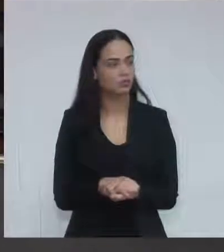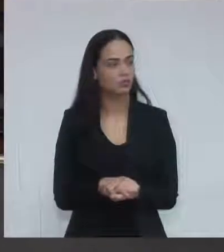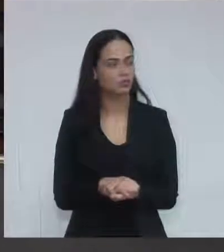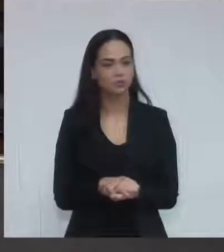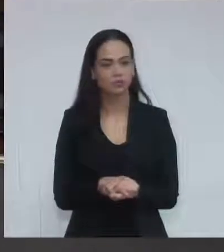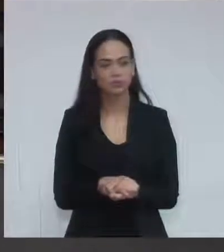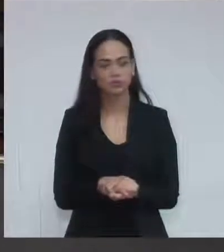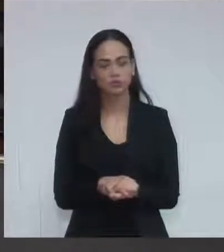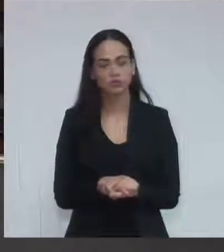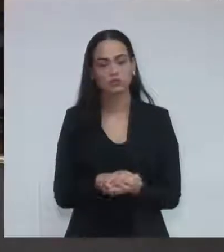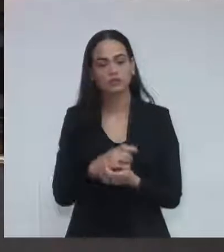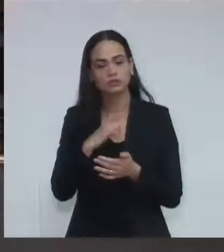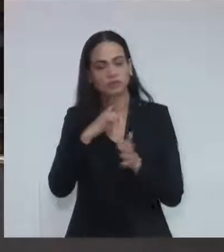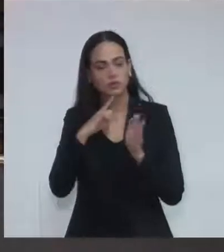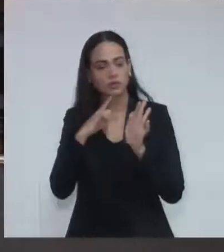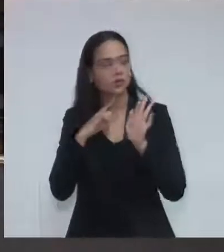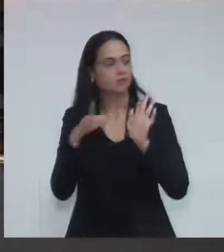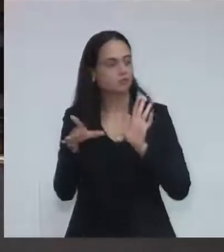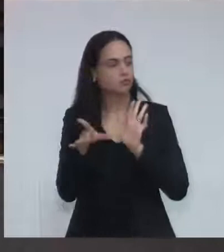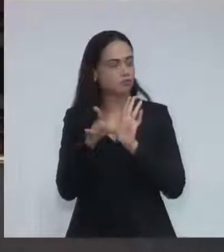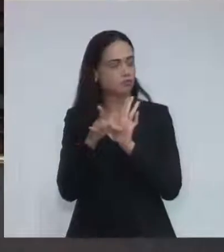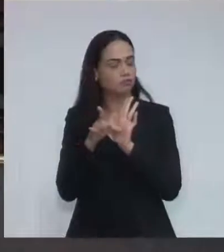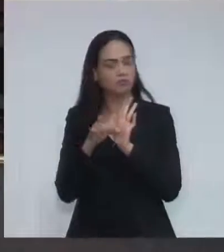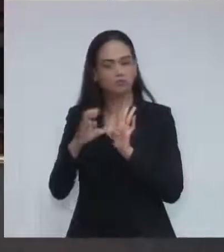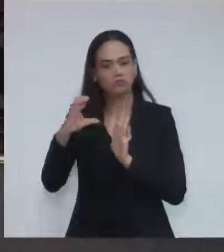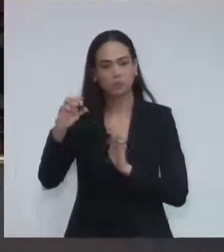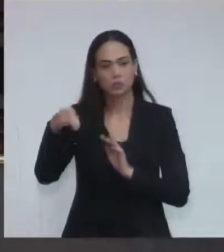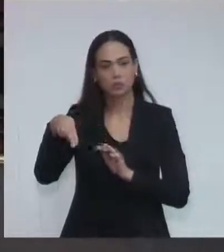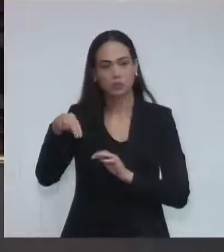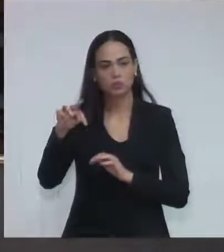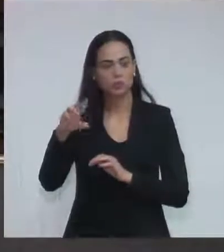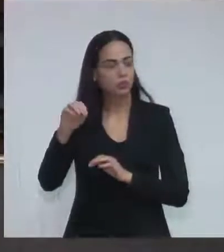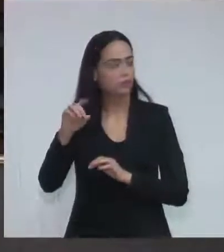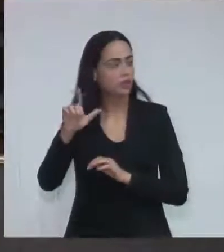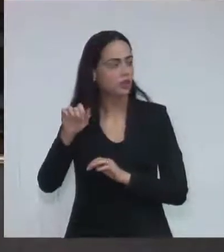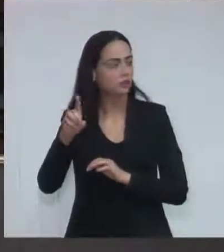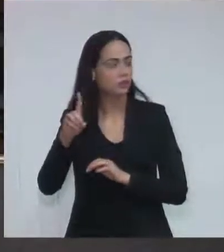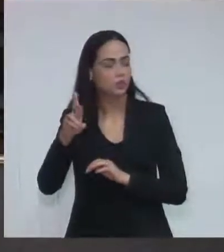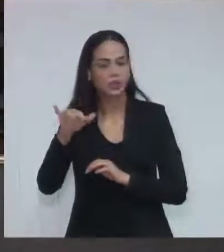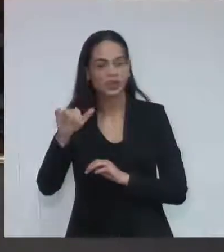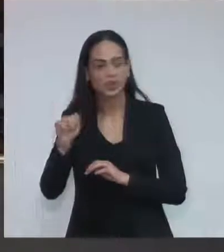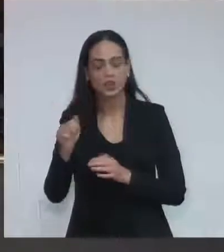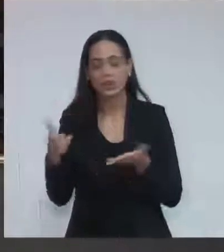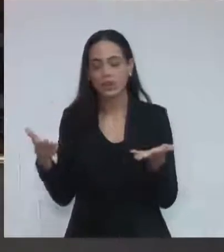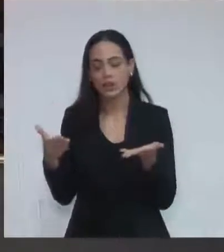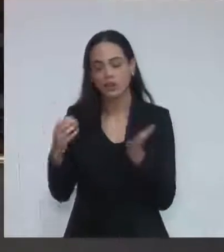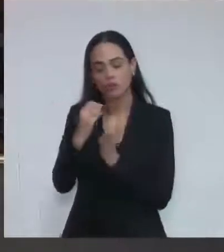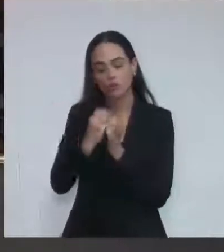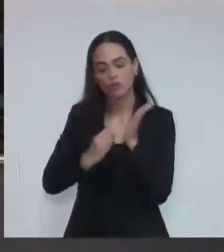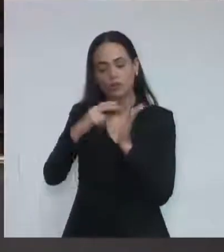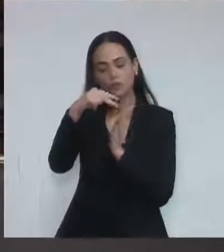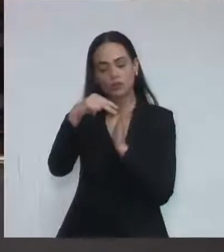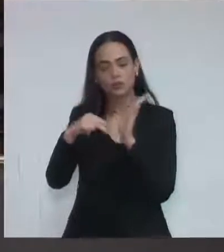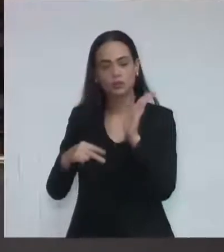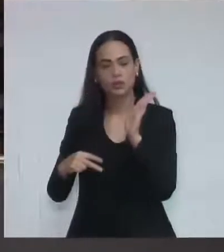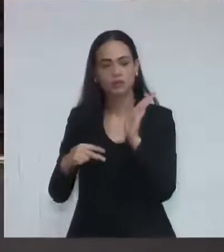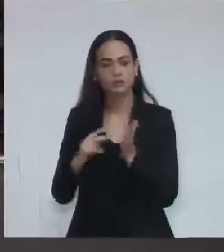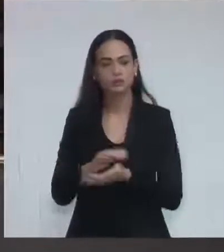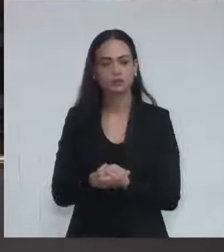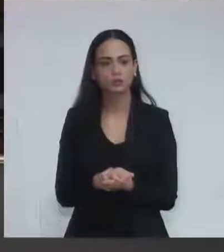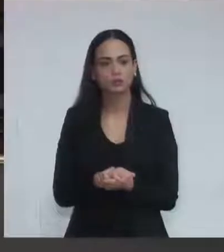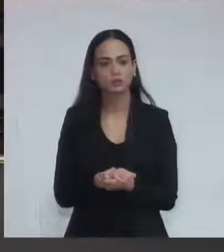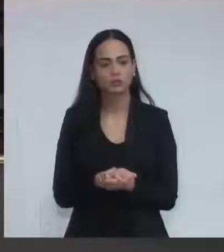ofício da a emenda da Controladoria, porque passa pela Controladoria, e agora ele vai ler o ofício vindo